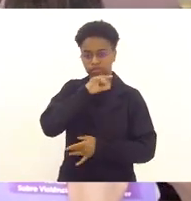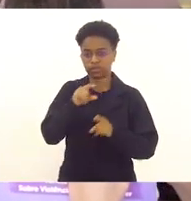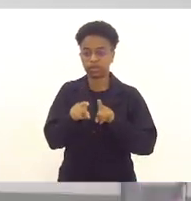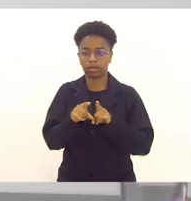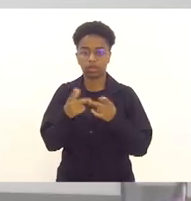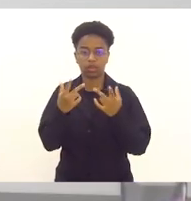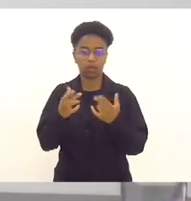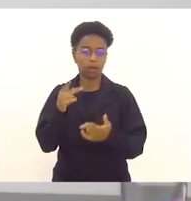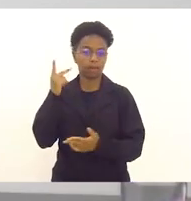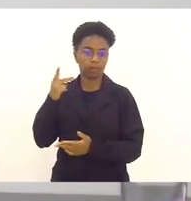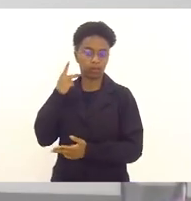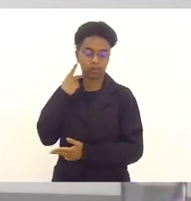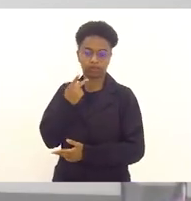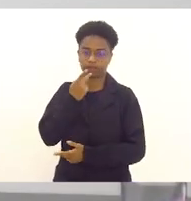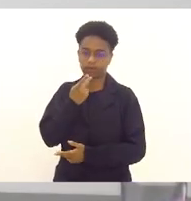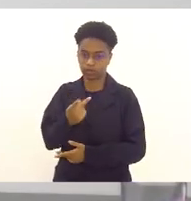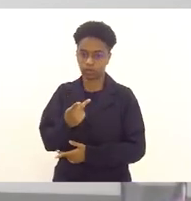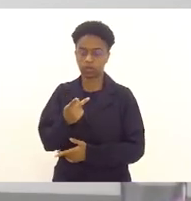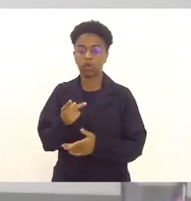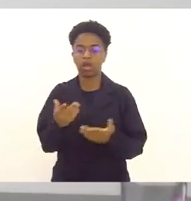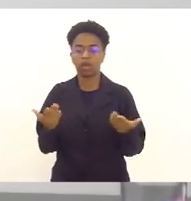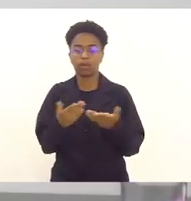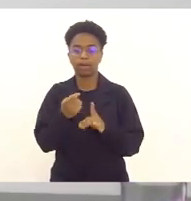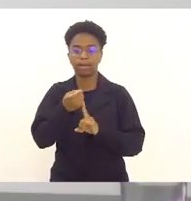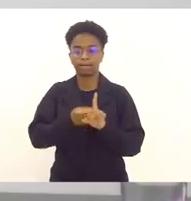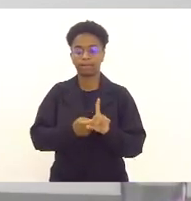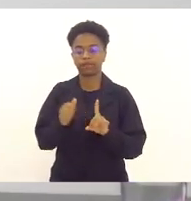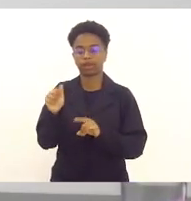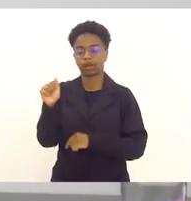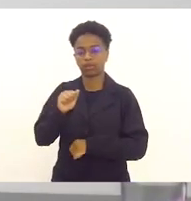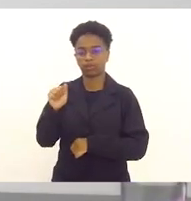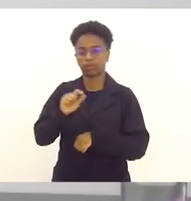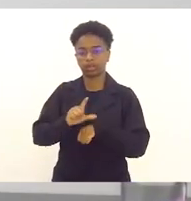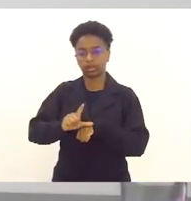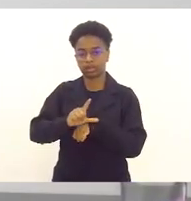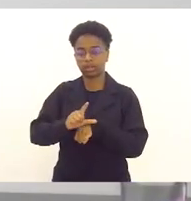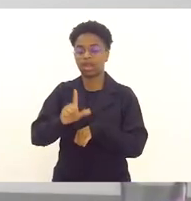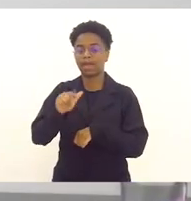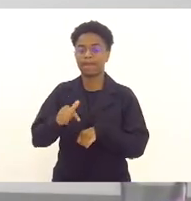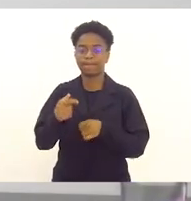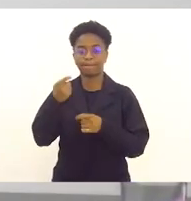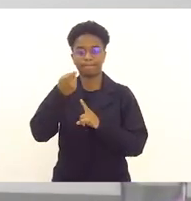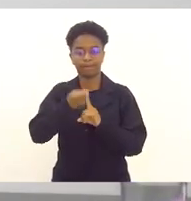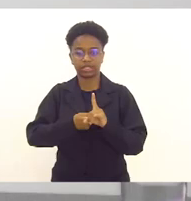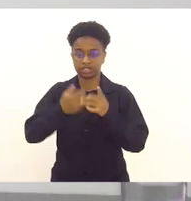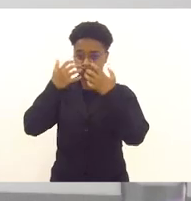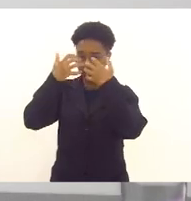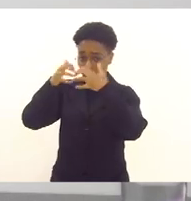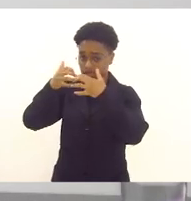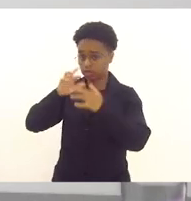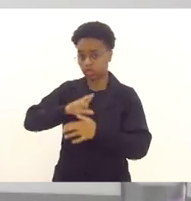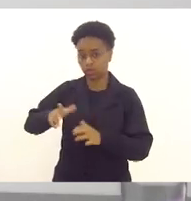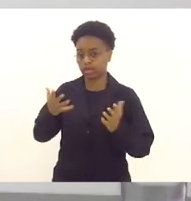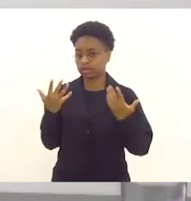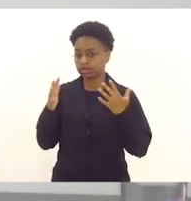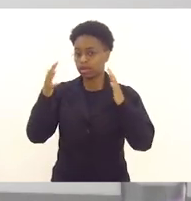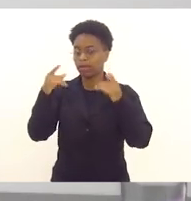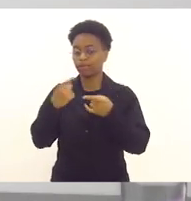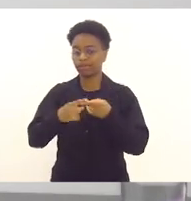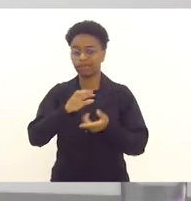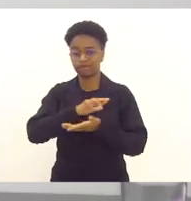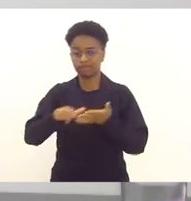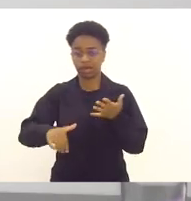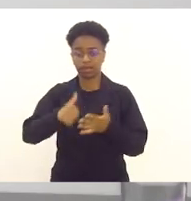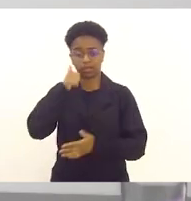Carla falou que esse mês do agosto lilás é um mês de reflexão e não de comemoração porque são tantas Mulheres